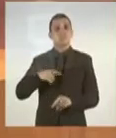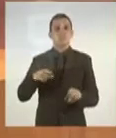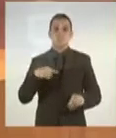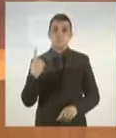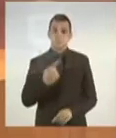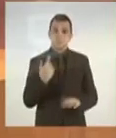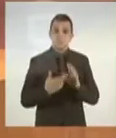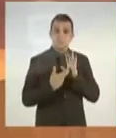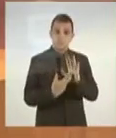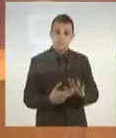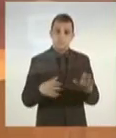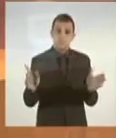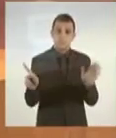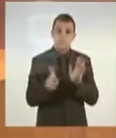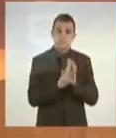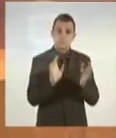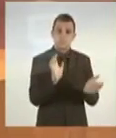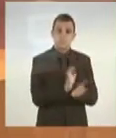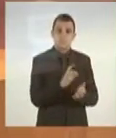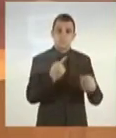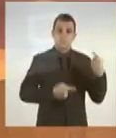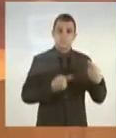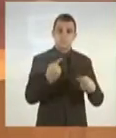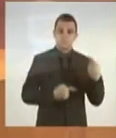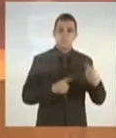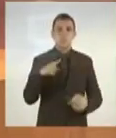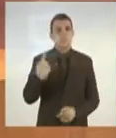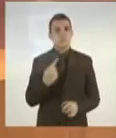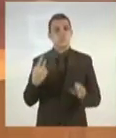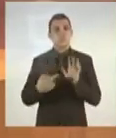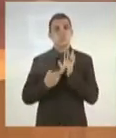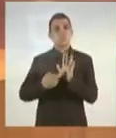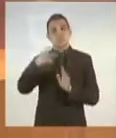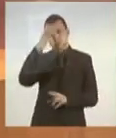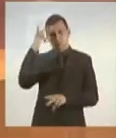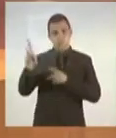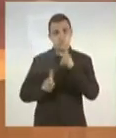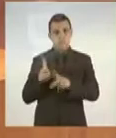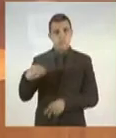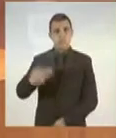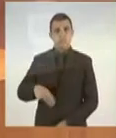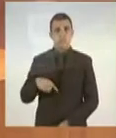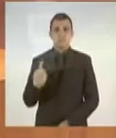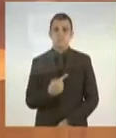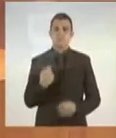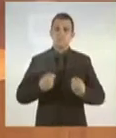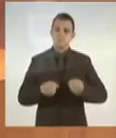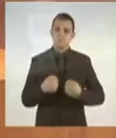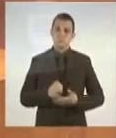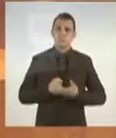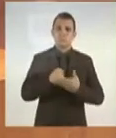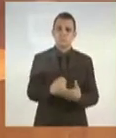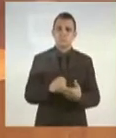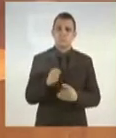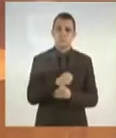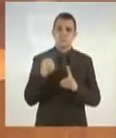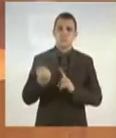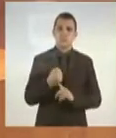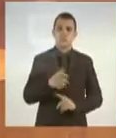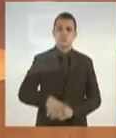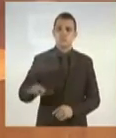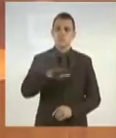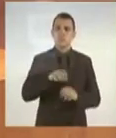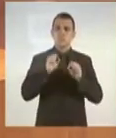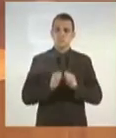político, do povo maranhense, nós temos que contribuir para que a sociedade ela possa fazer um